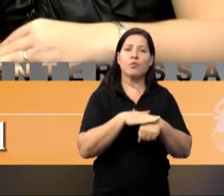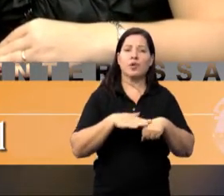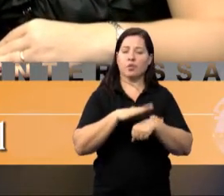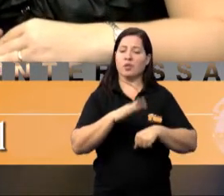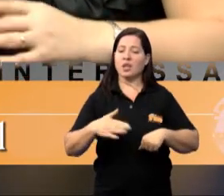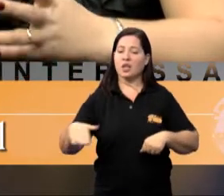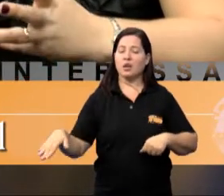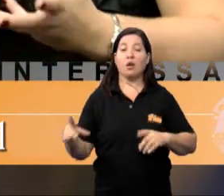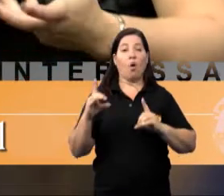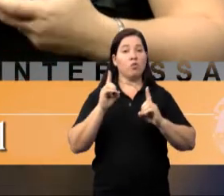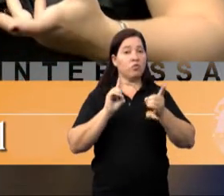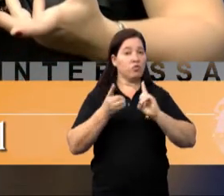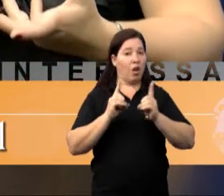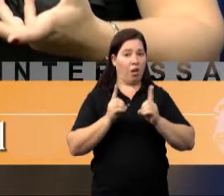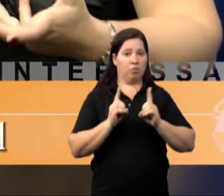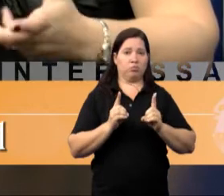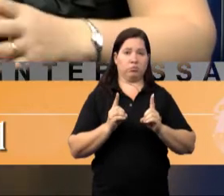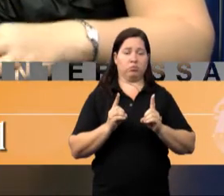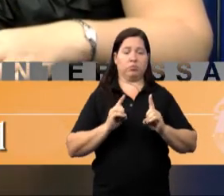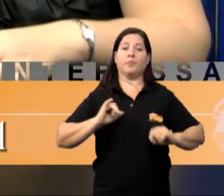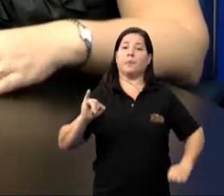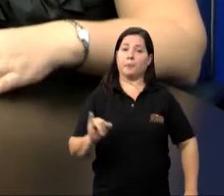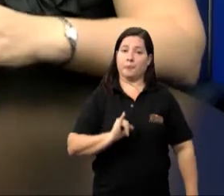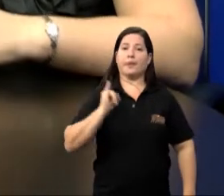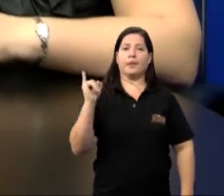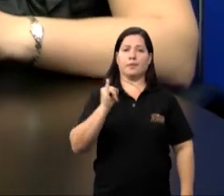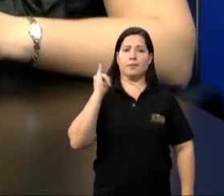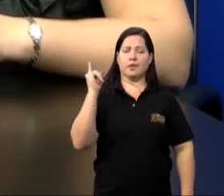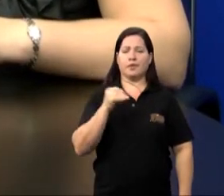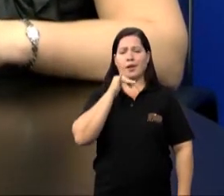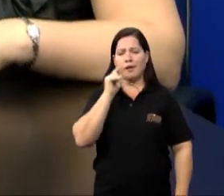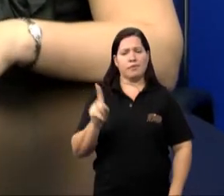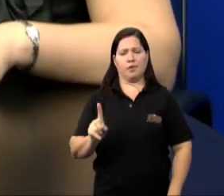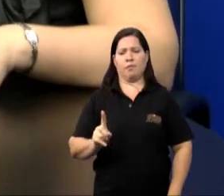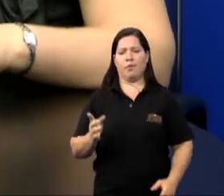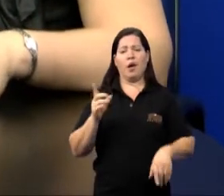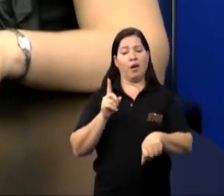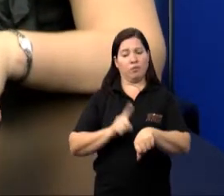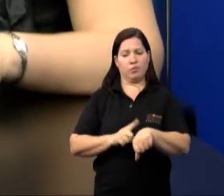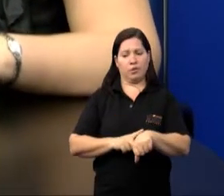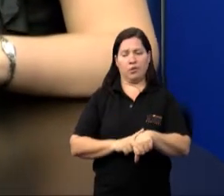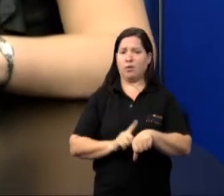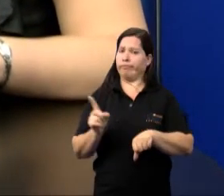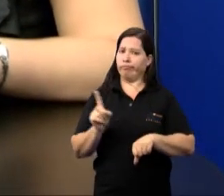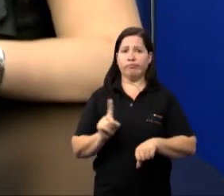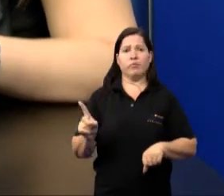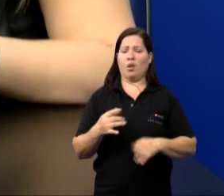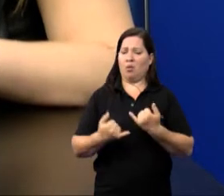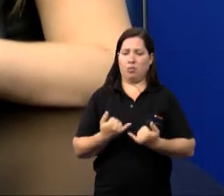vezes seja necessário dizer elas não é o momento, né, de brincar agora,